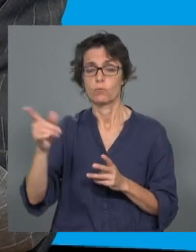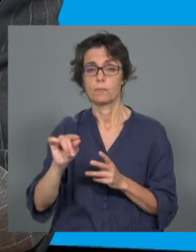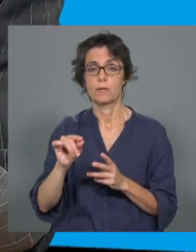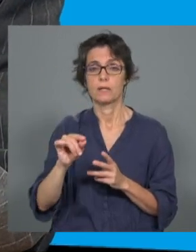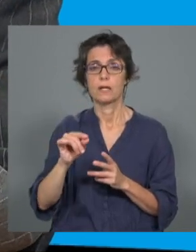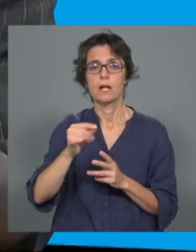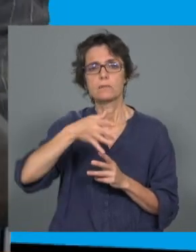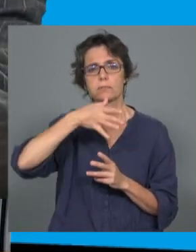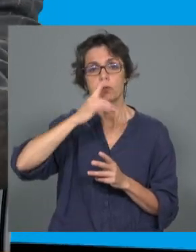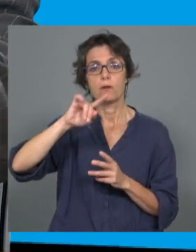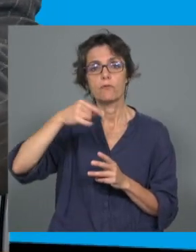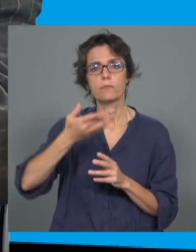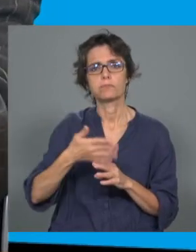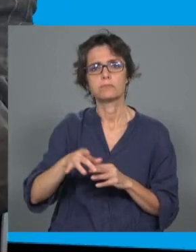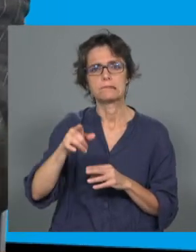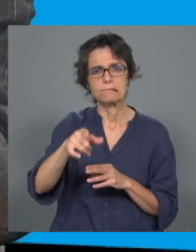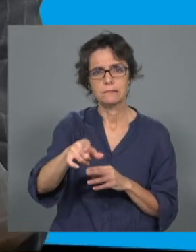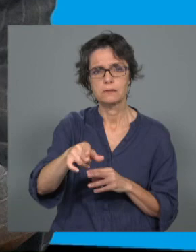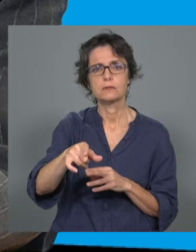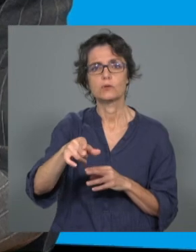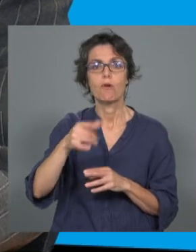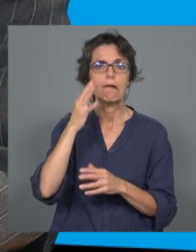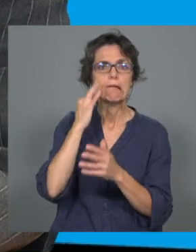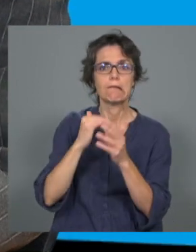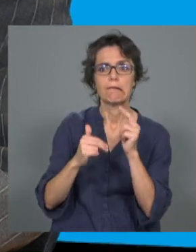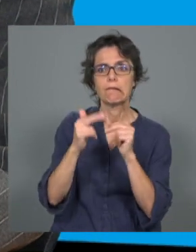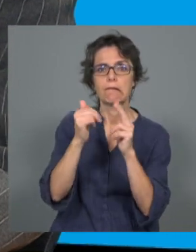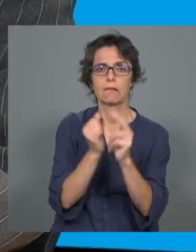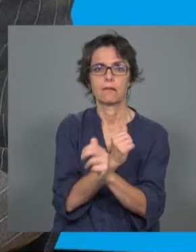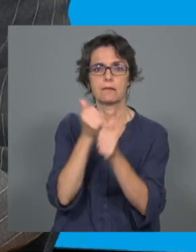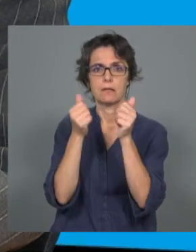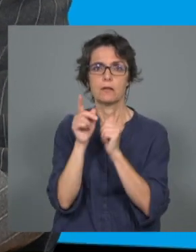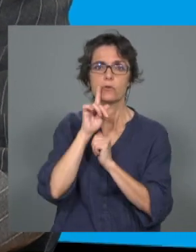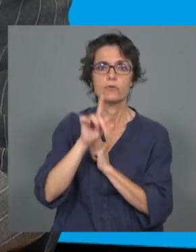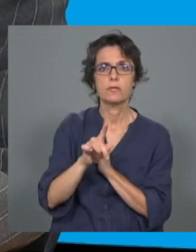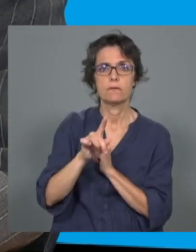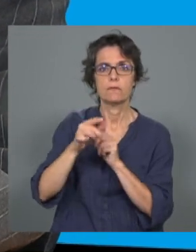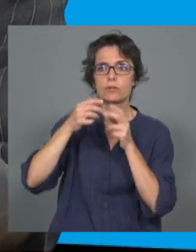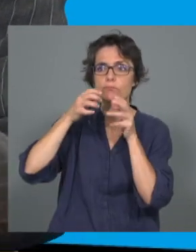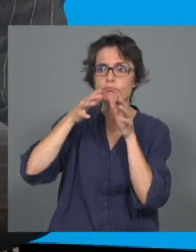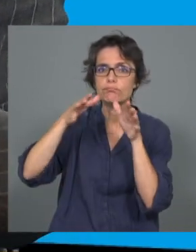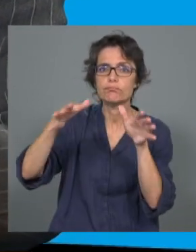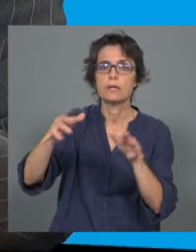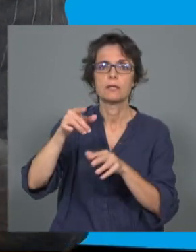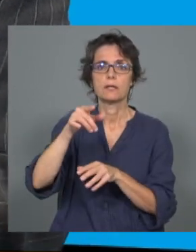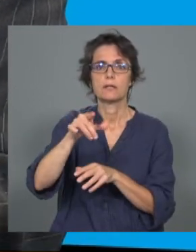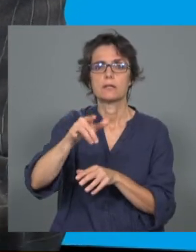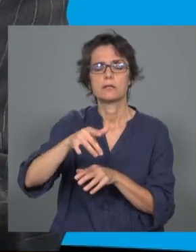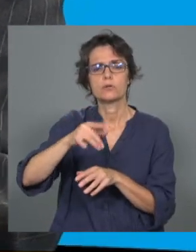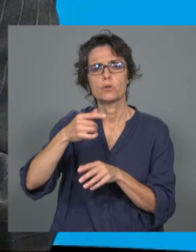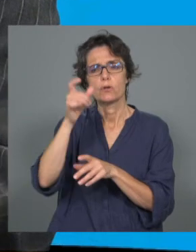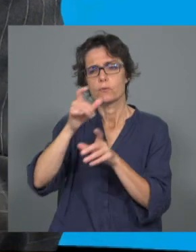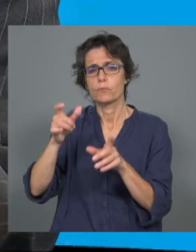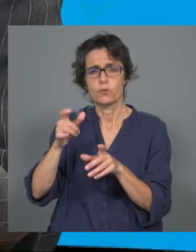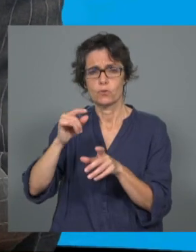do pós-exílio que trataram da reconstrução da cidade, ou que falaram acerca da reconstrução, eram certamente moradores